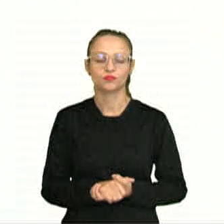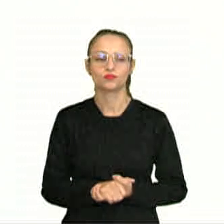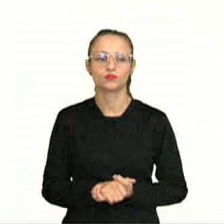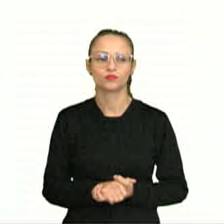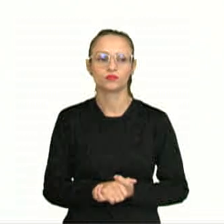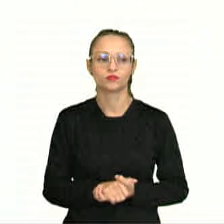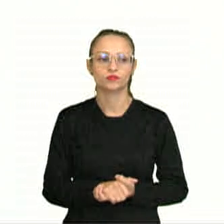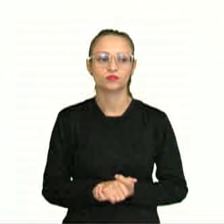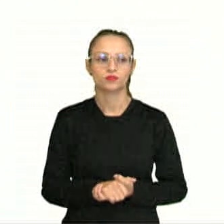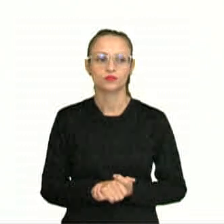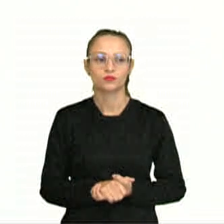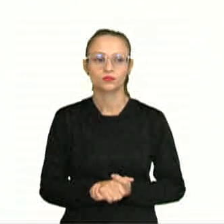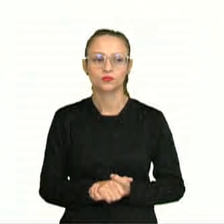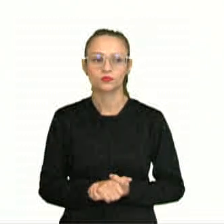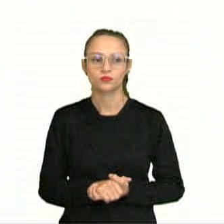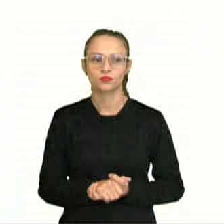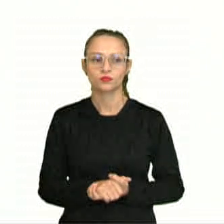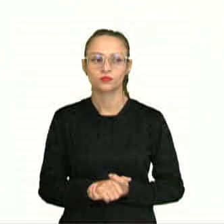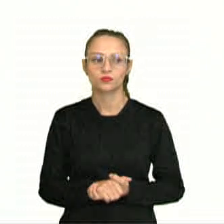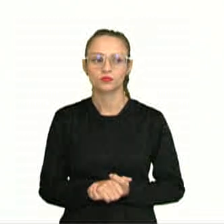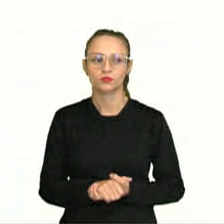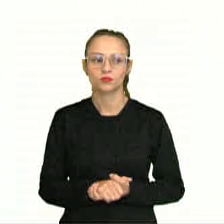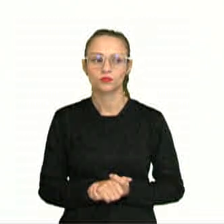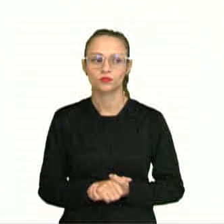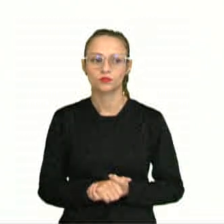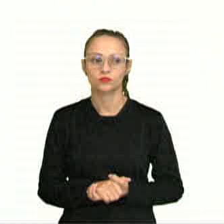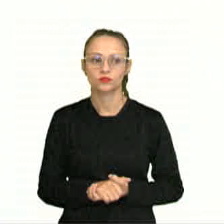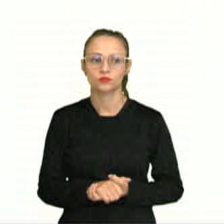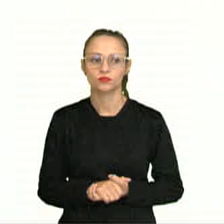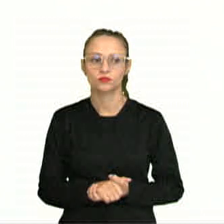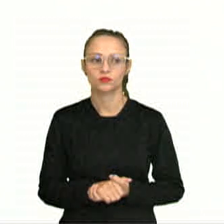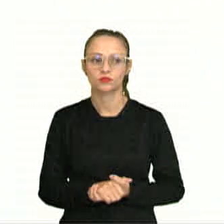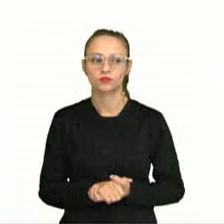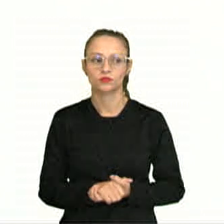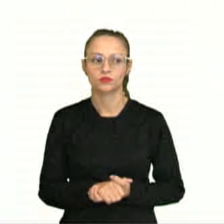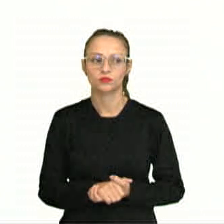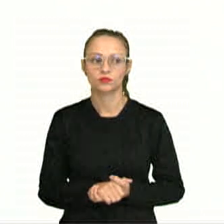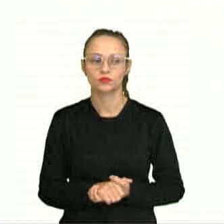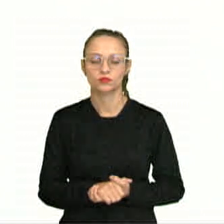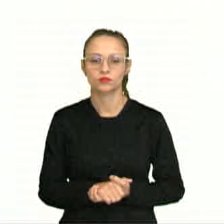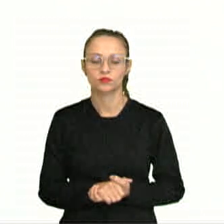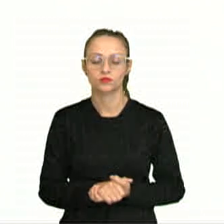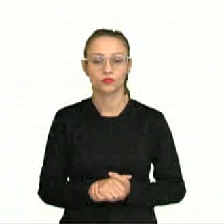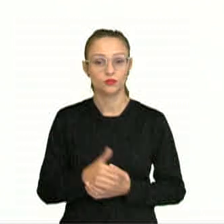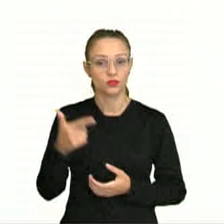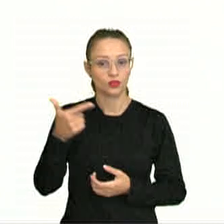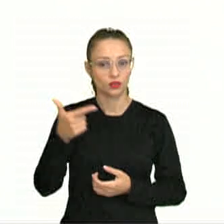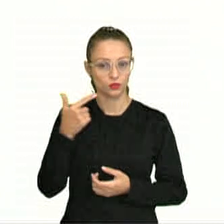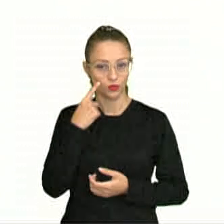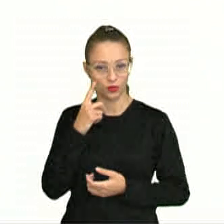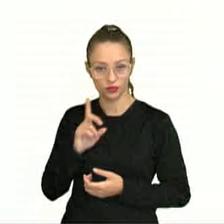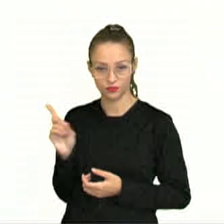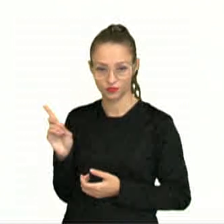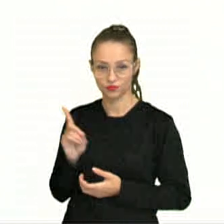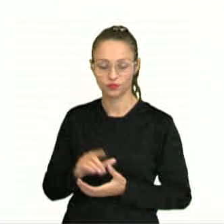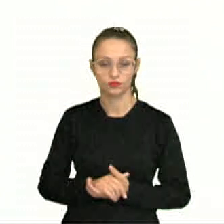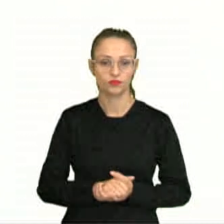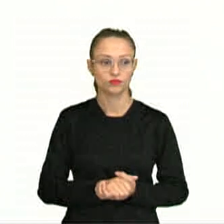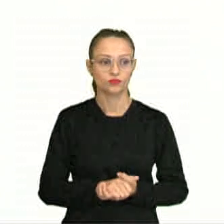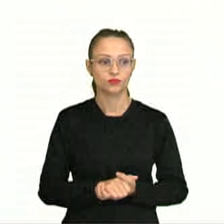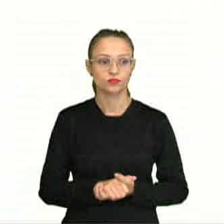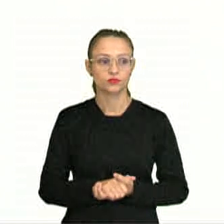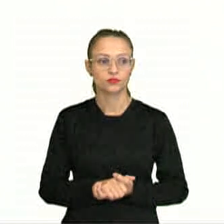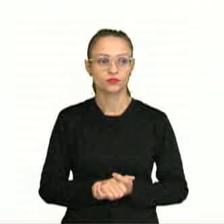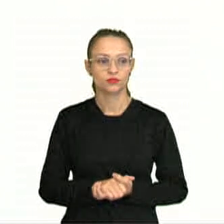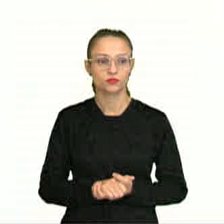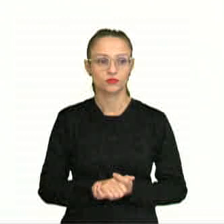de la necesidad de limpiar el cuarto. Segundo, él presenta el